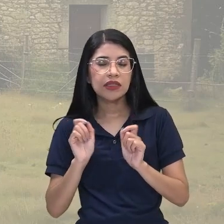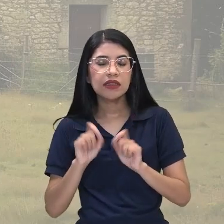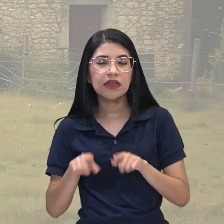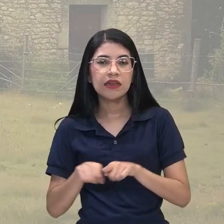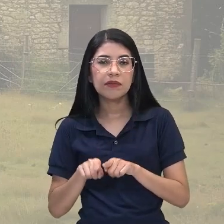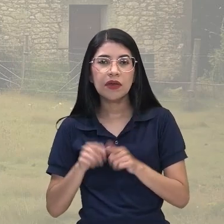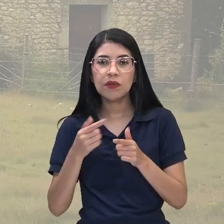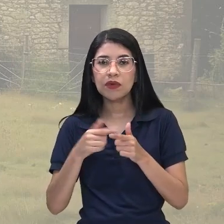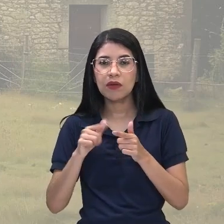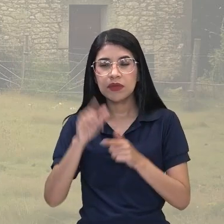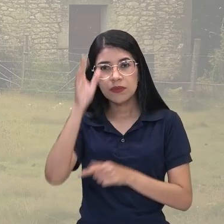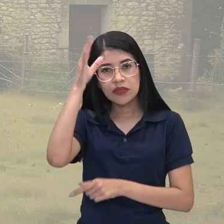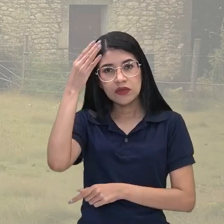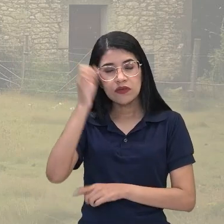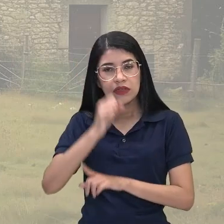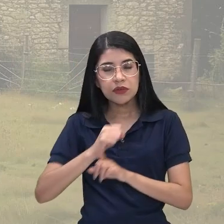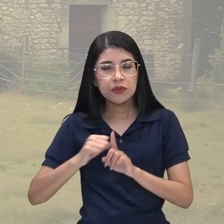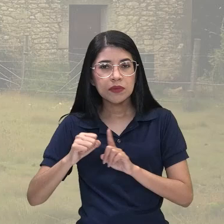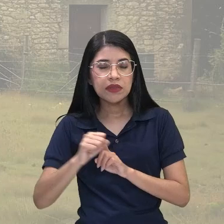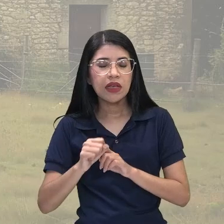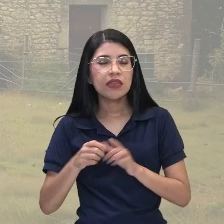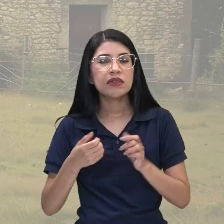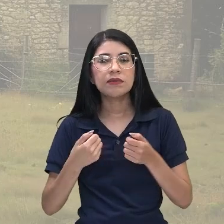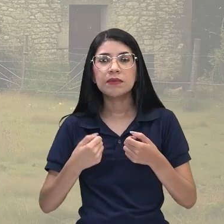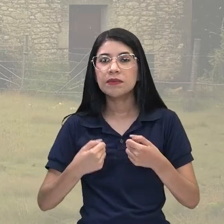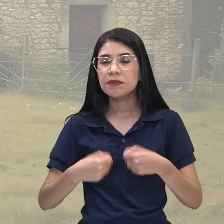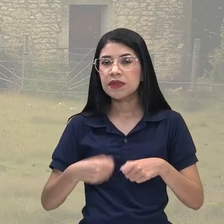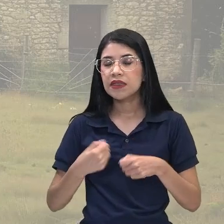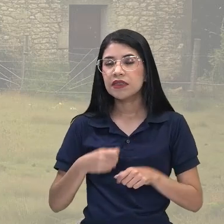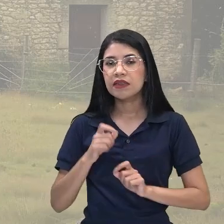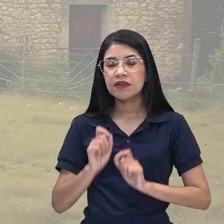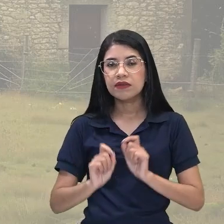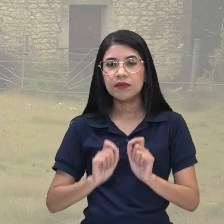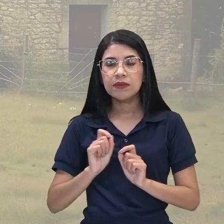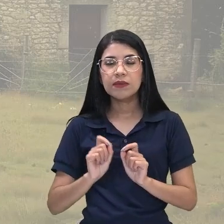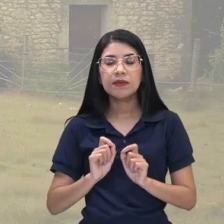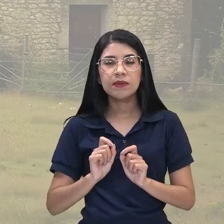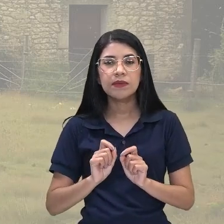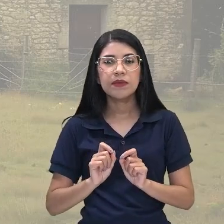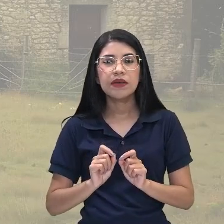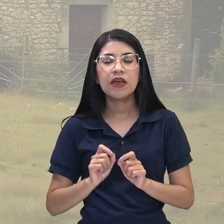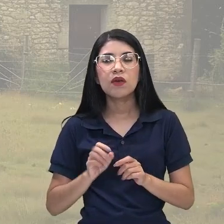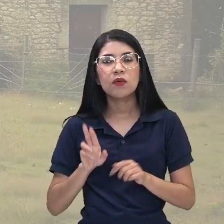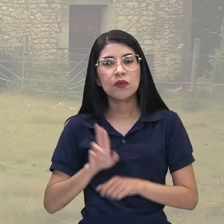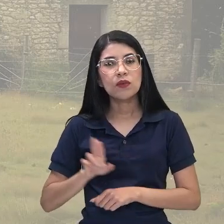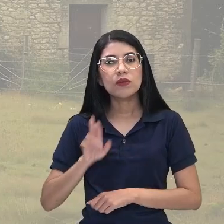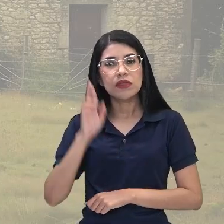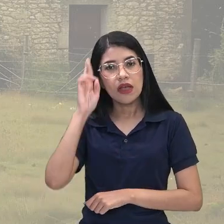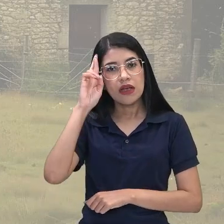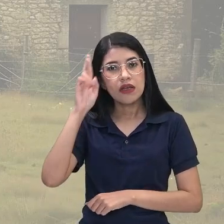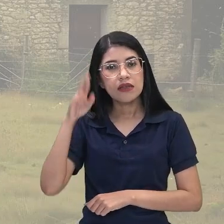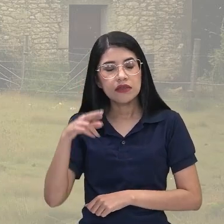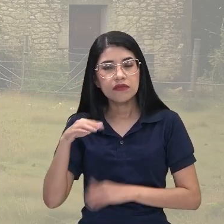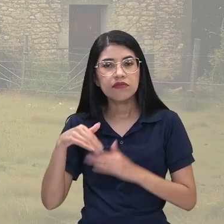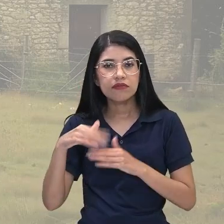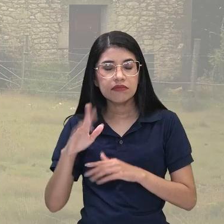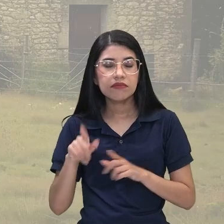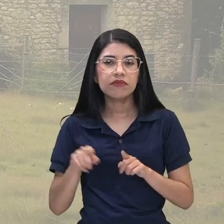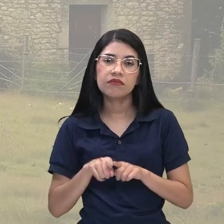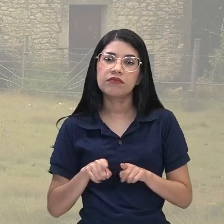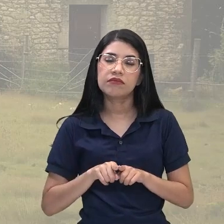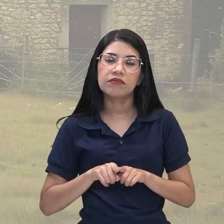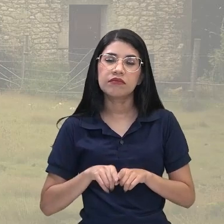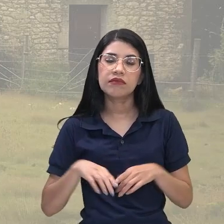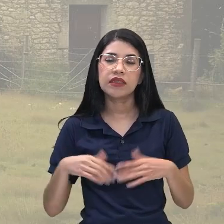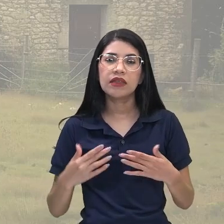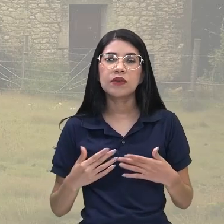da sociedade, era necessário, né, ir pela razão, né? Então,